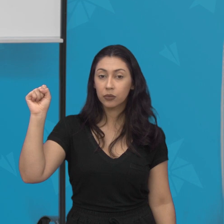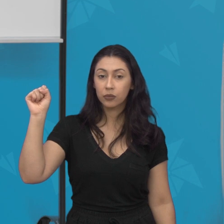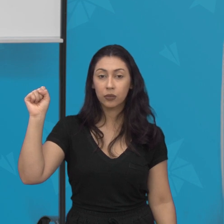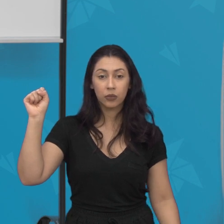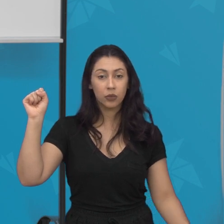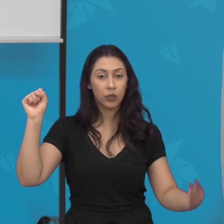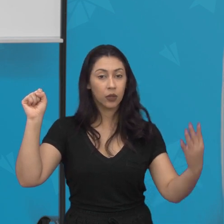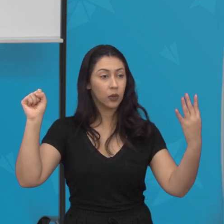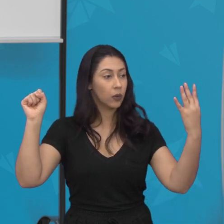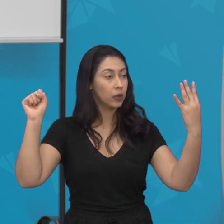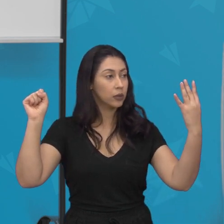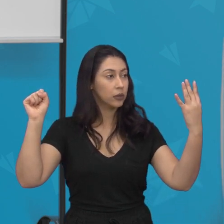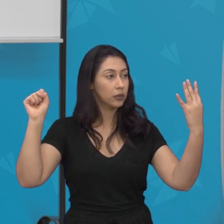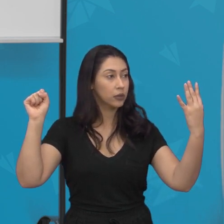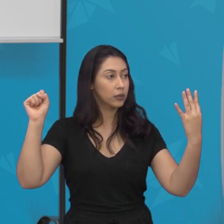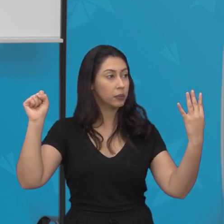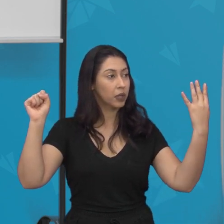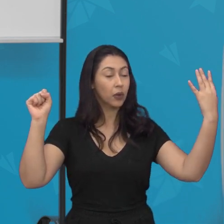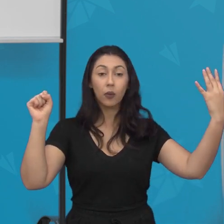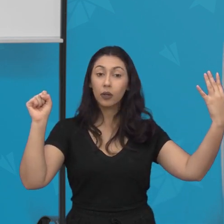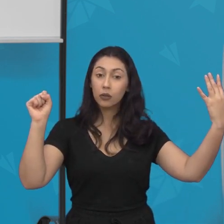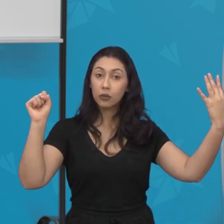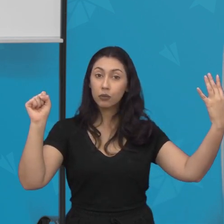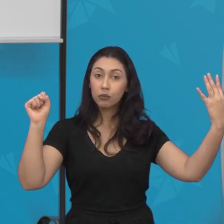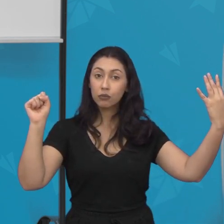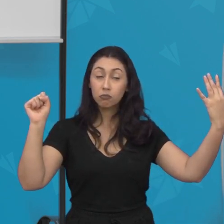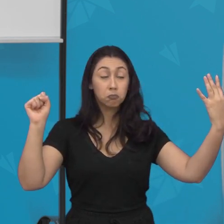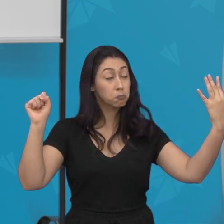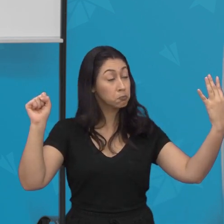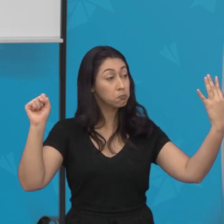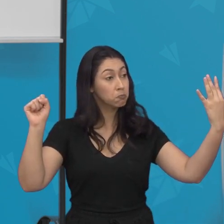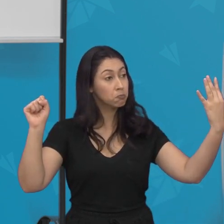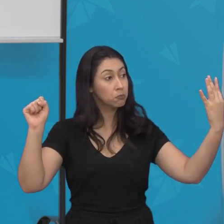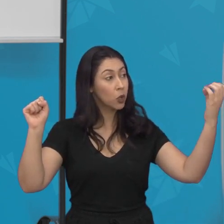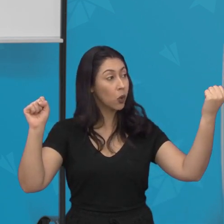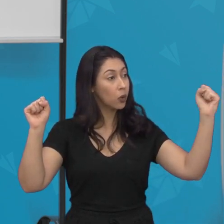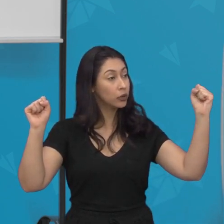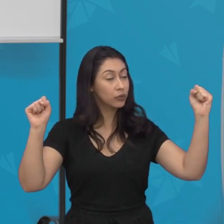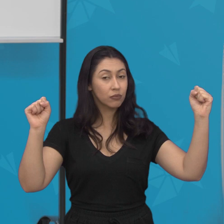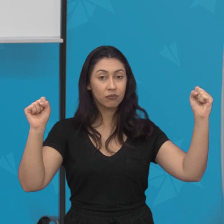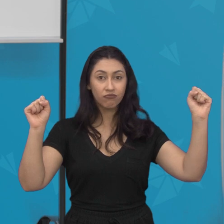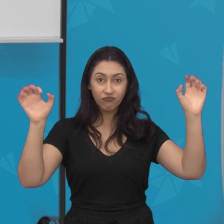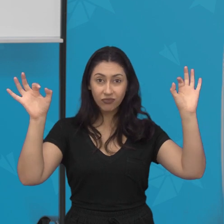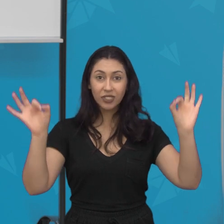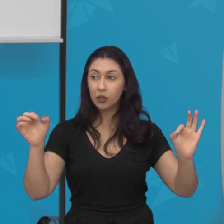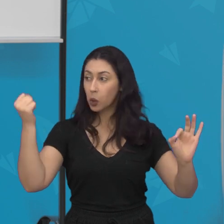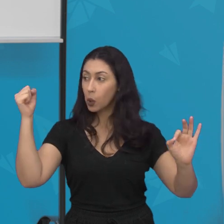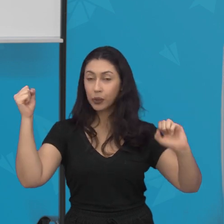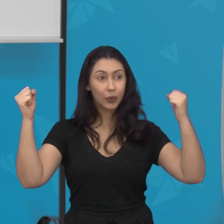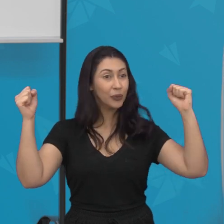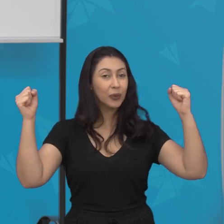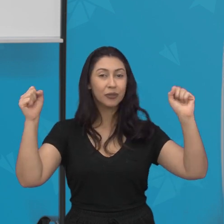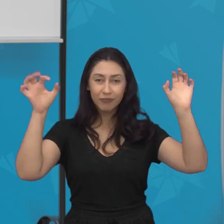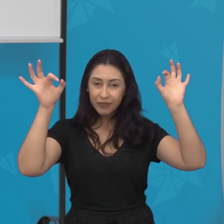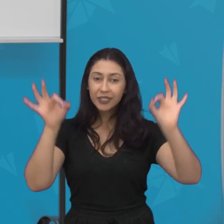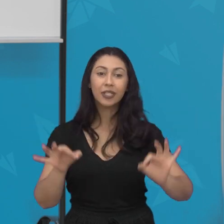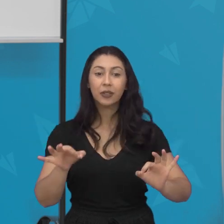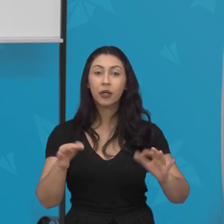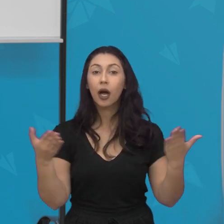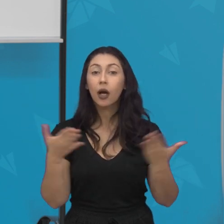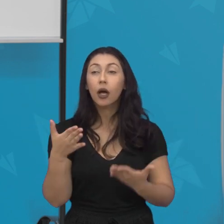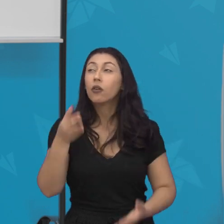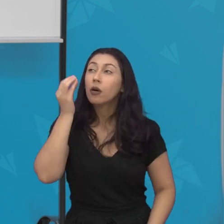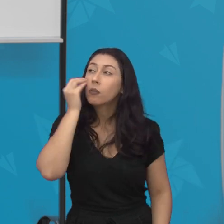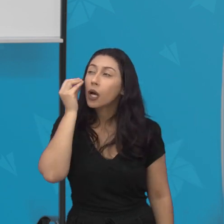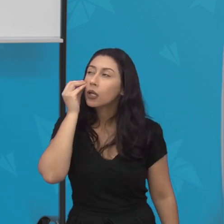Aqui tem 4. E aqui também tem 4. Tudo bem? Ok, então. Então